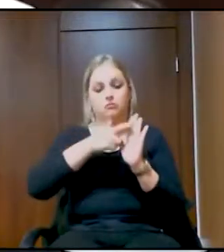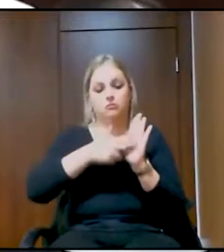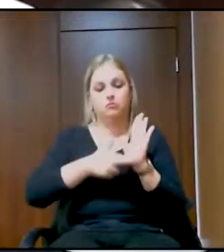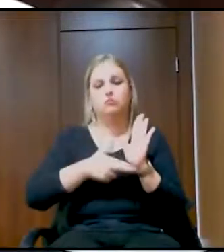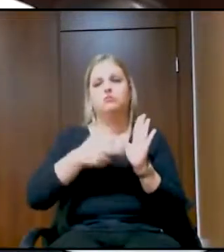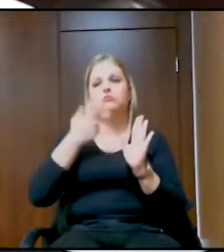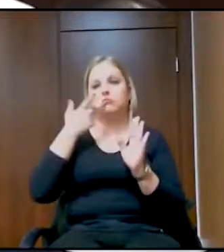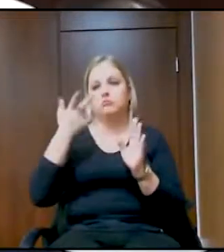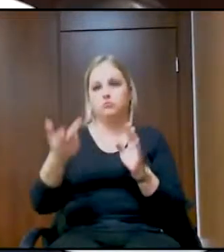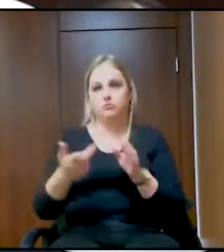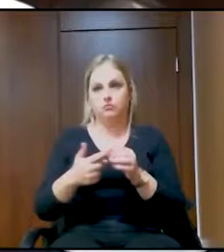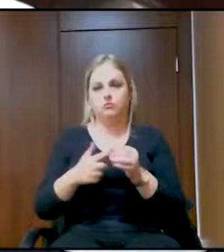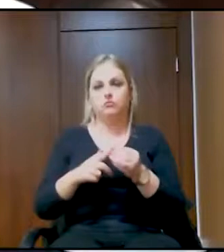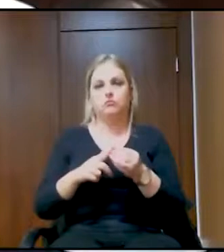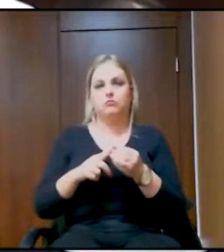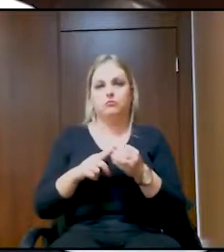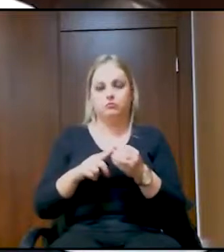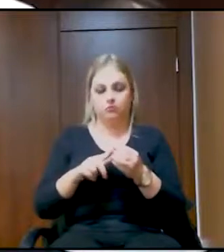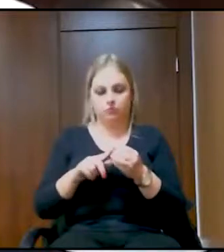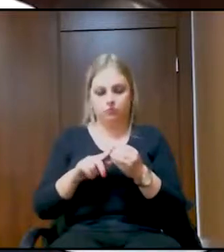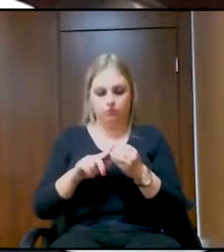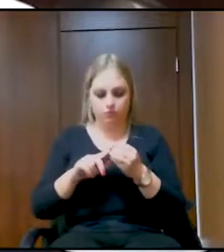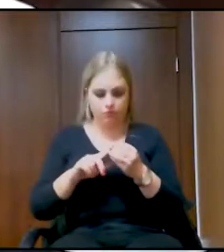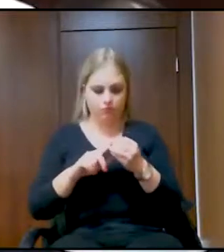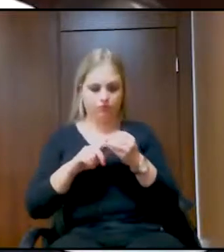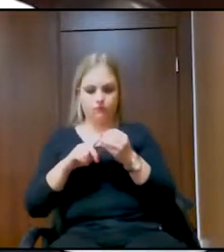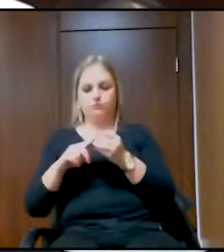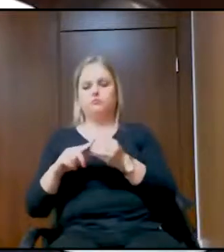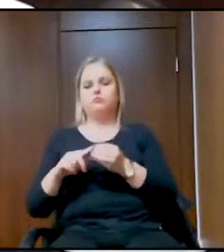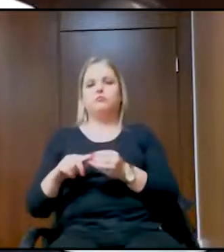falas. A gente tem, né, previsto no